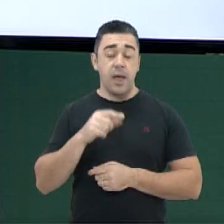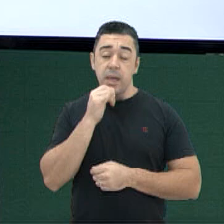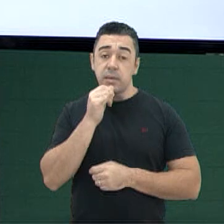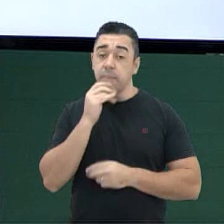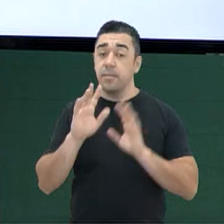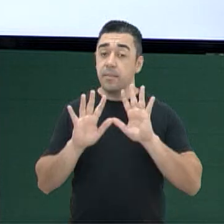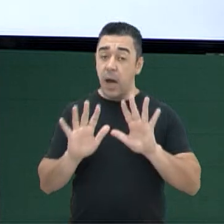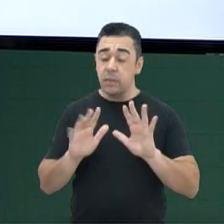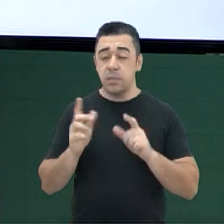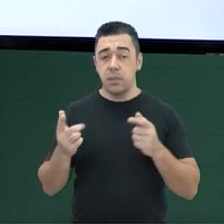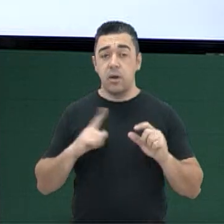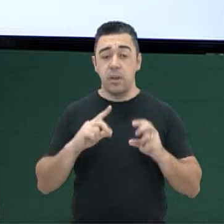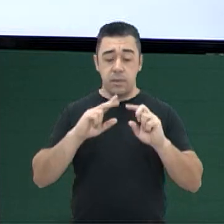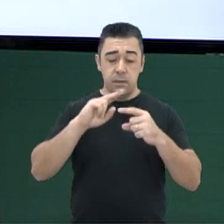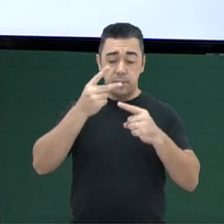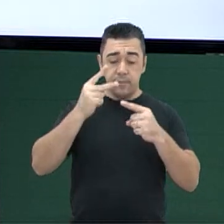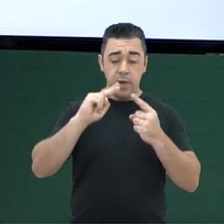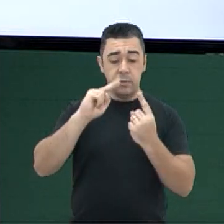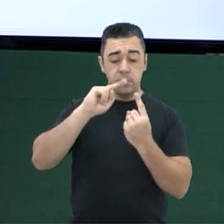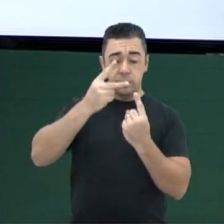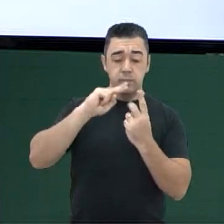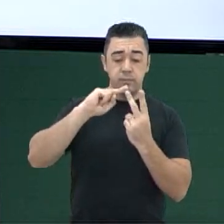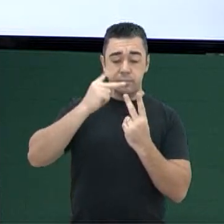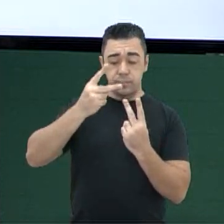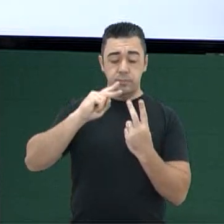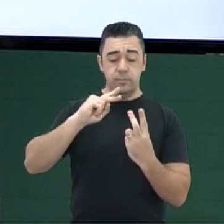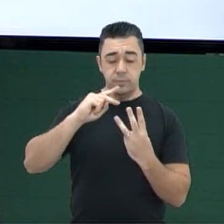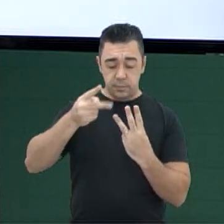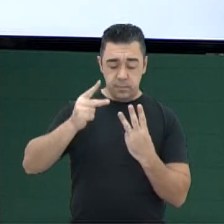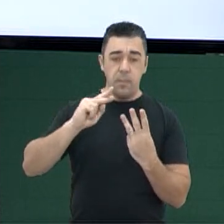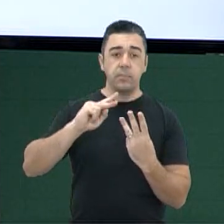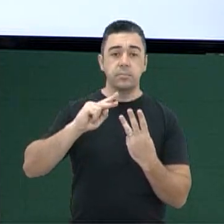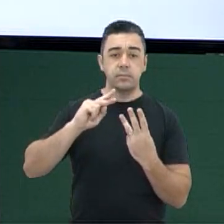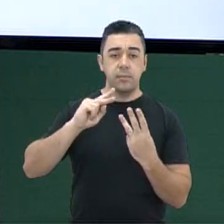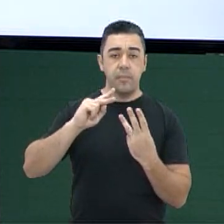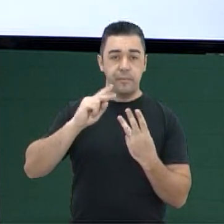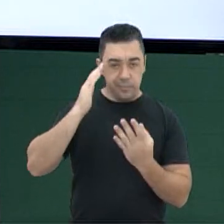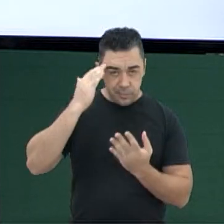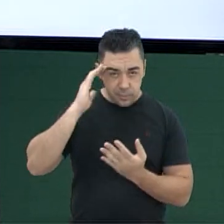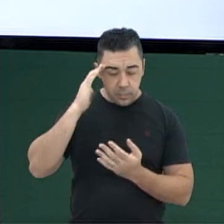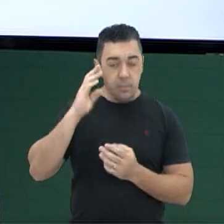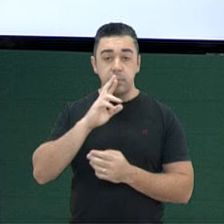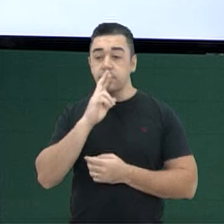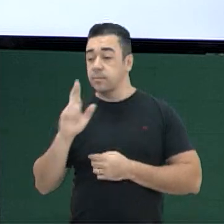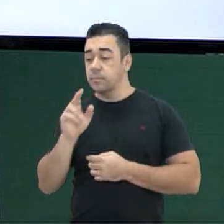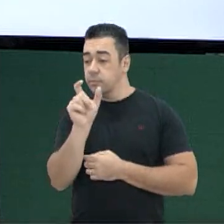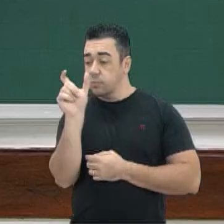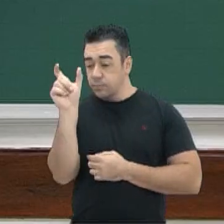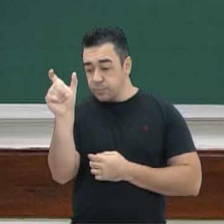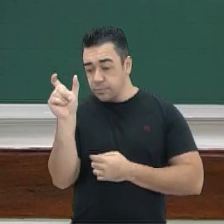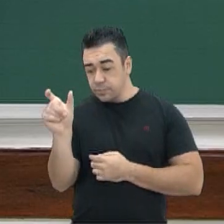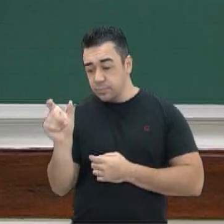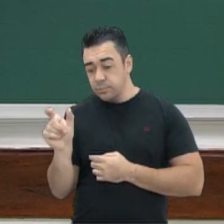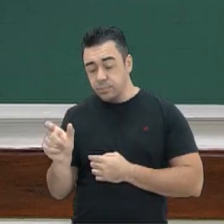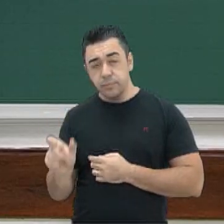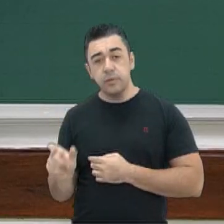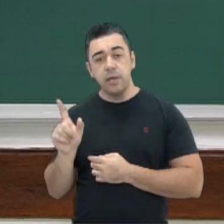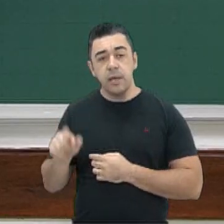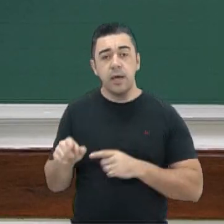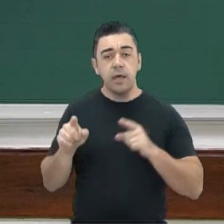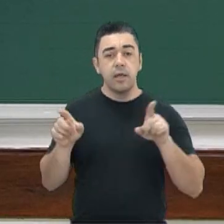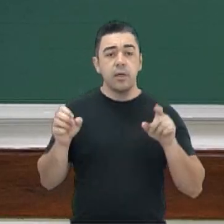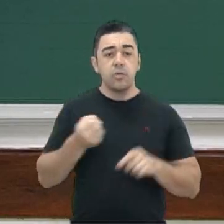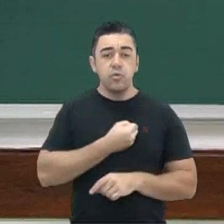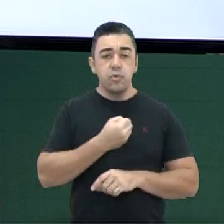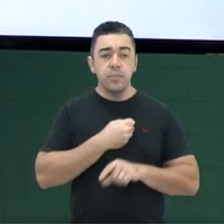1. 2 vezes 2, 4. 3 vezes 3, 9. E assim por diante, tá? Então, esses aqui, os resultados dos quadrados, são chamados de